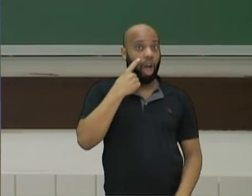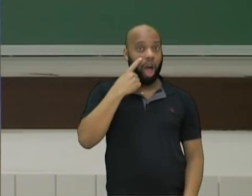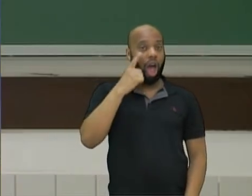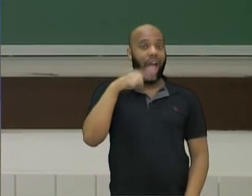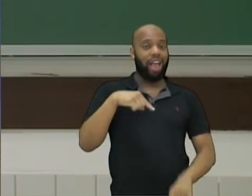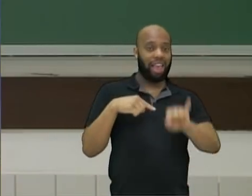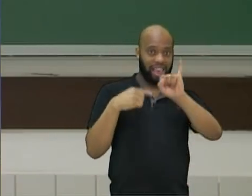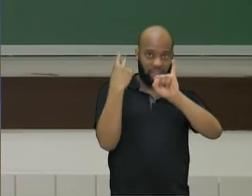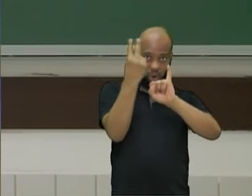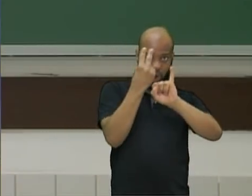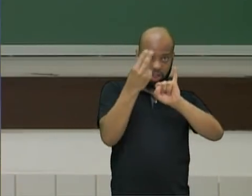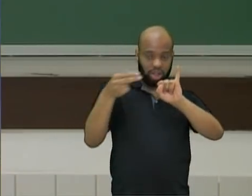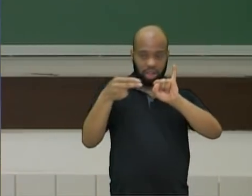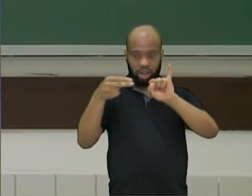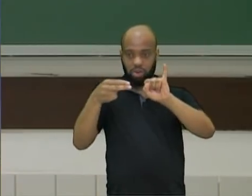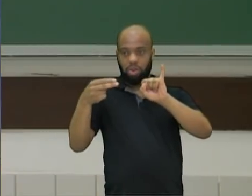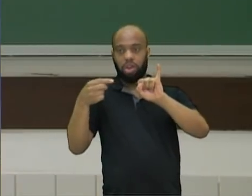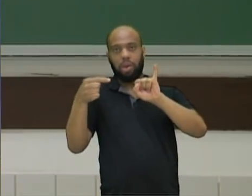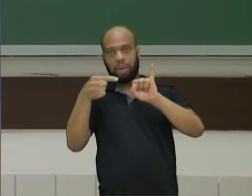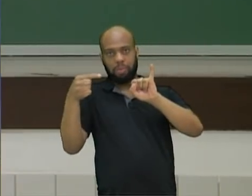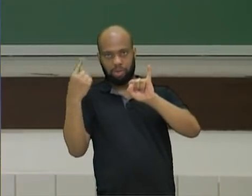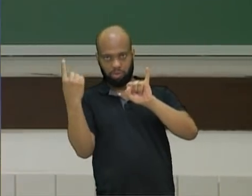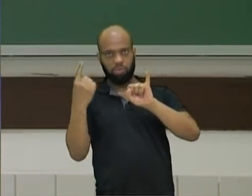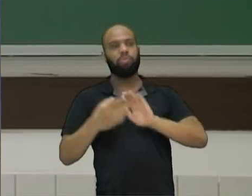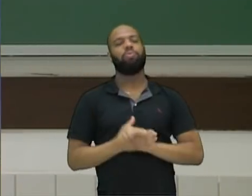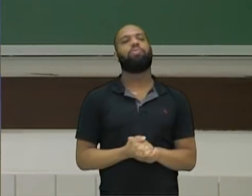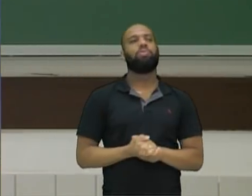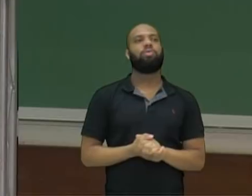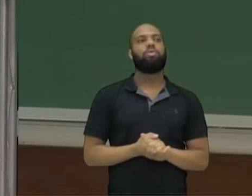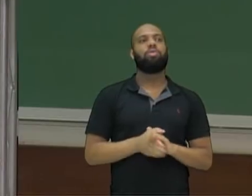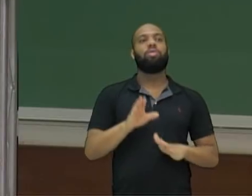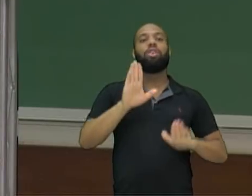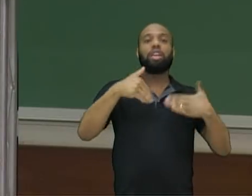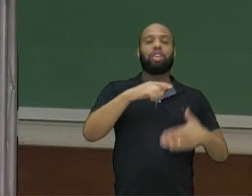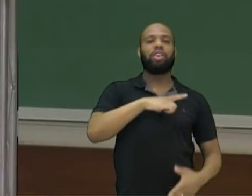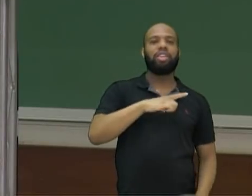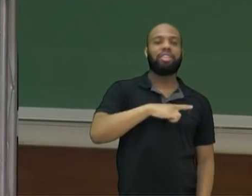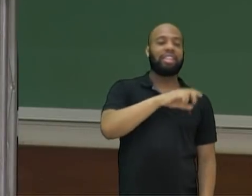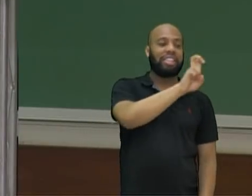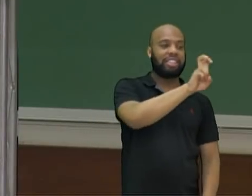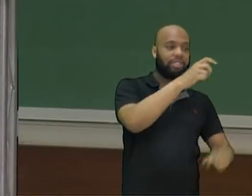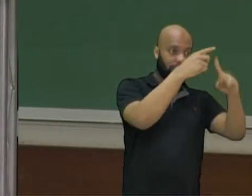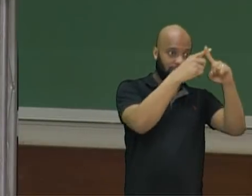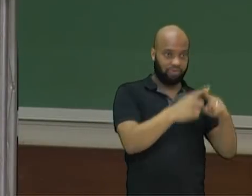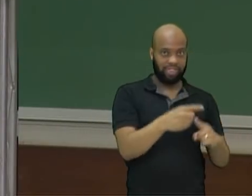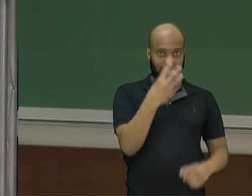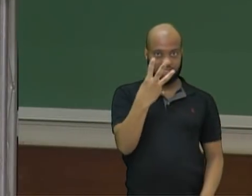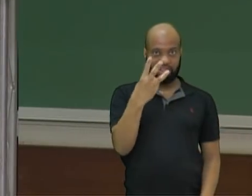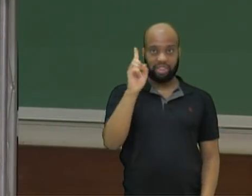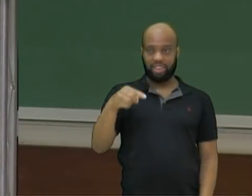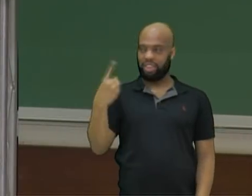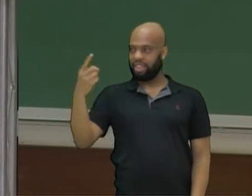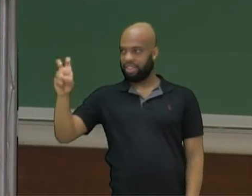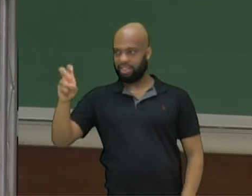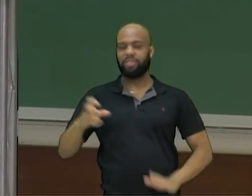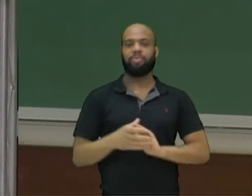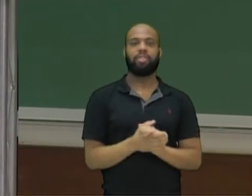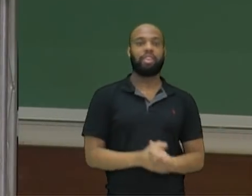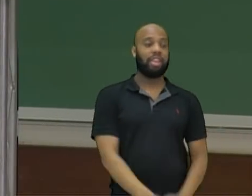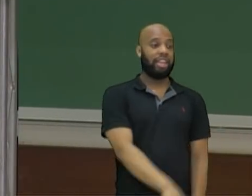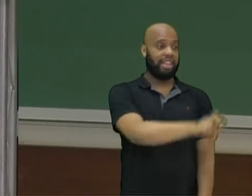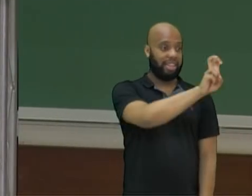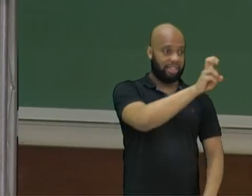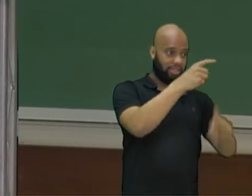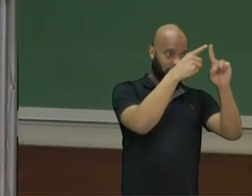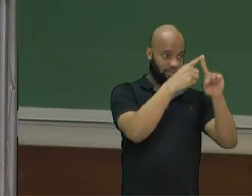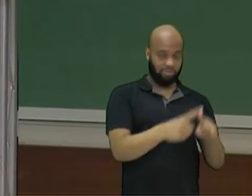quadrado vale menos 1. Então, vamos lá. 5 vezes 3, 15. 5